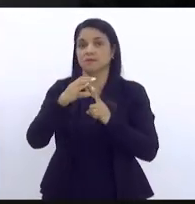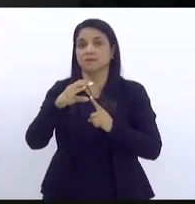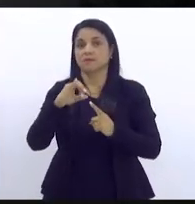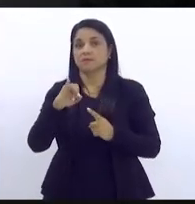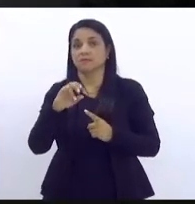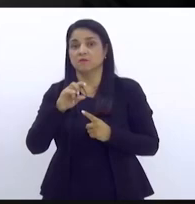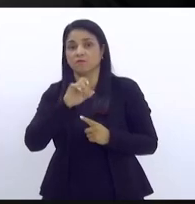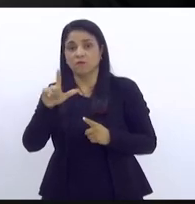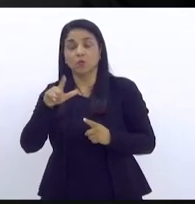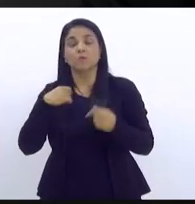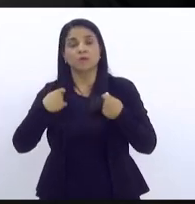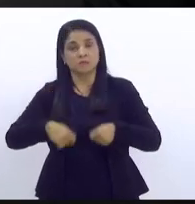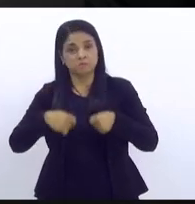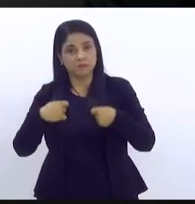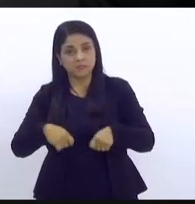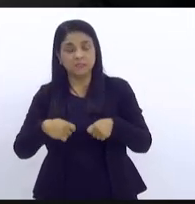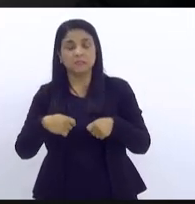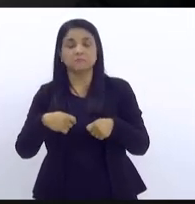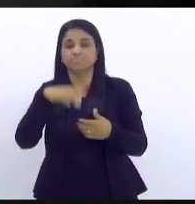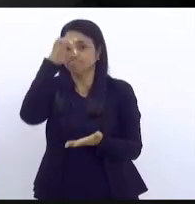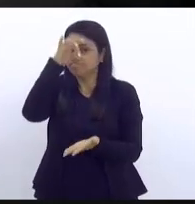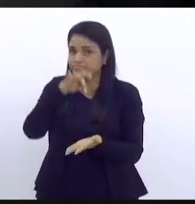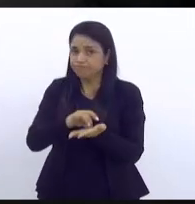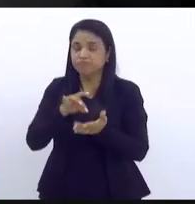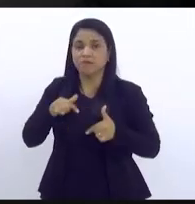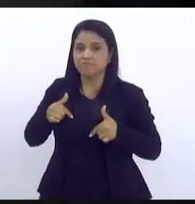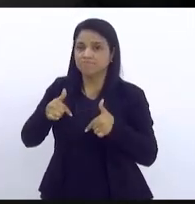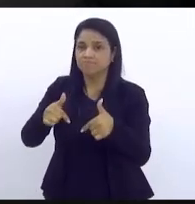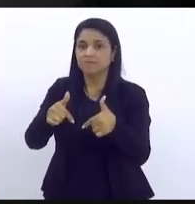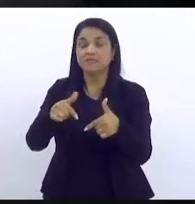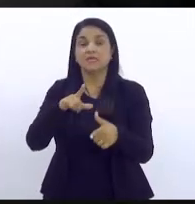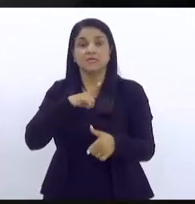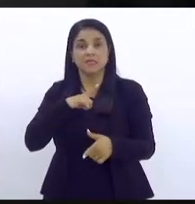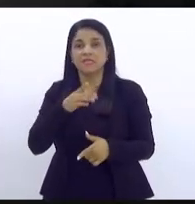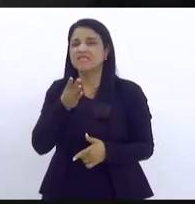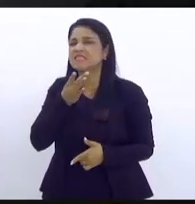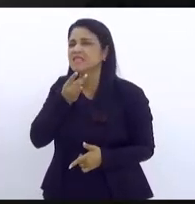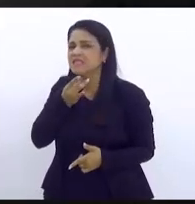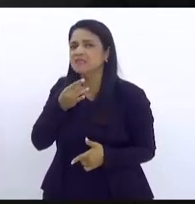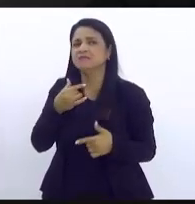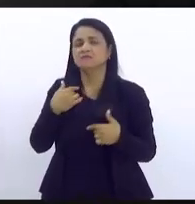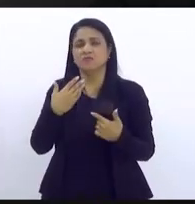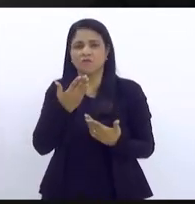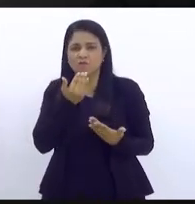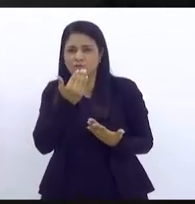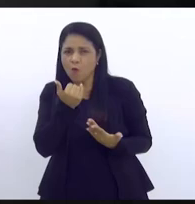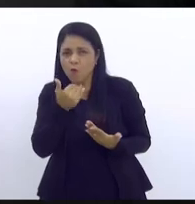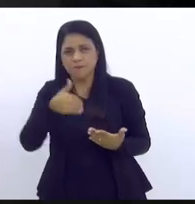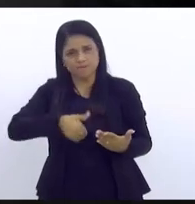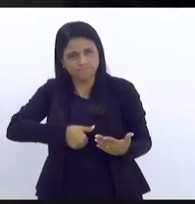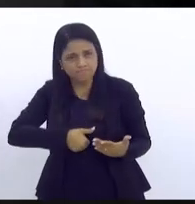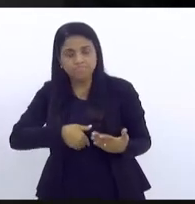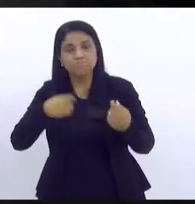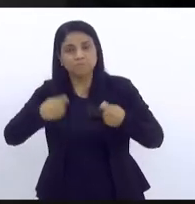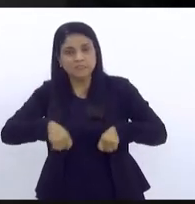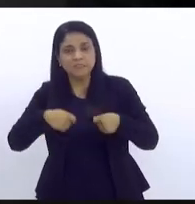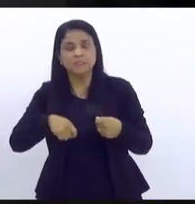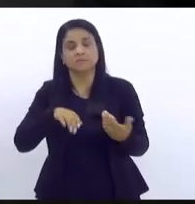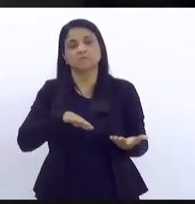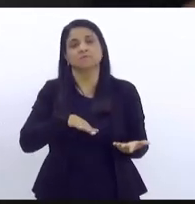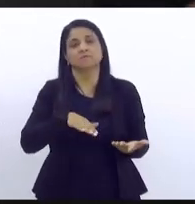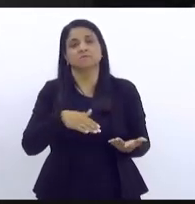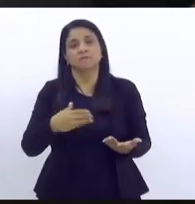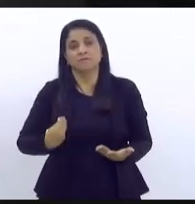condutas concretas e imediatas Porque quem tem sede e quem tem fome tá morrendo tá adoecendo e a gente